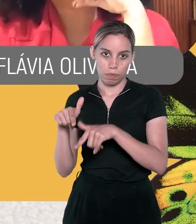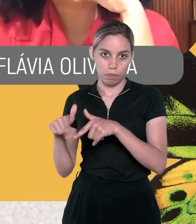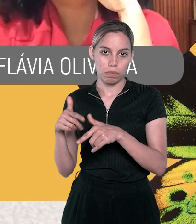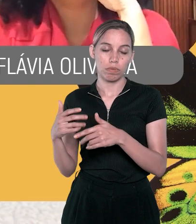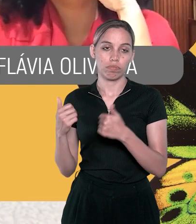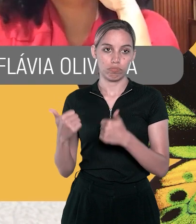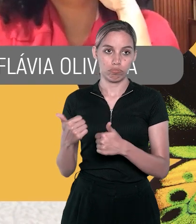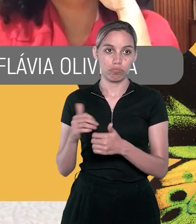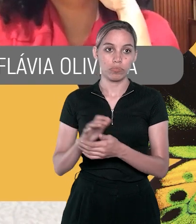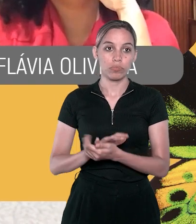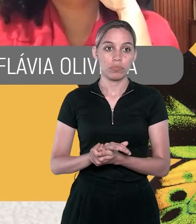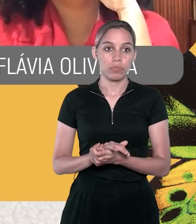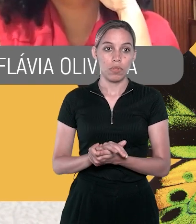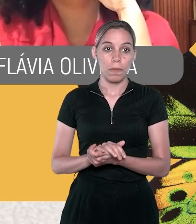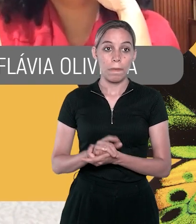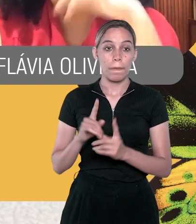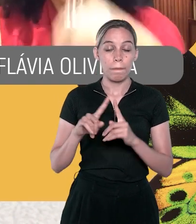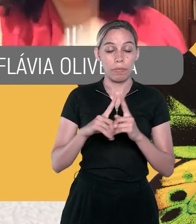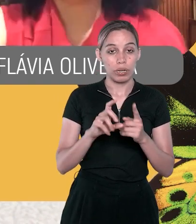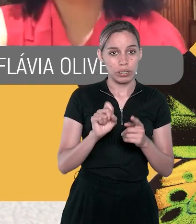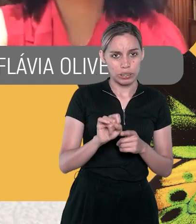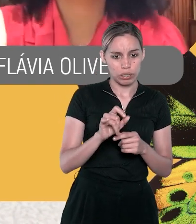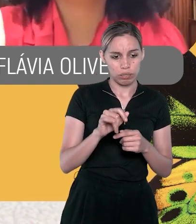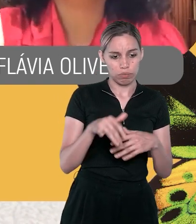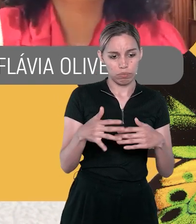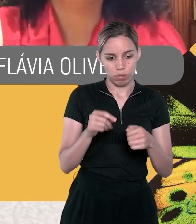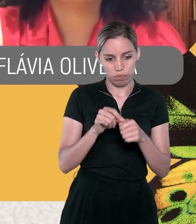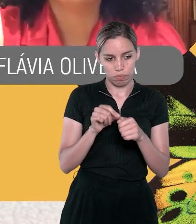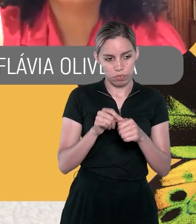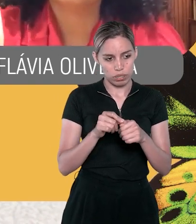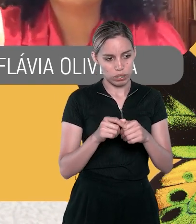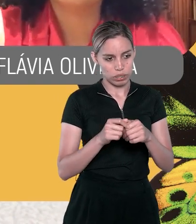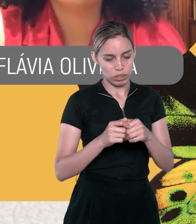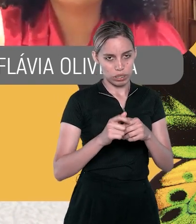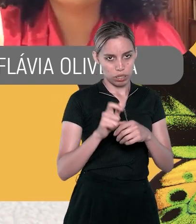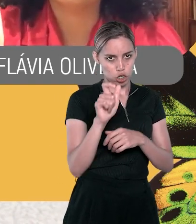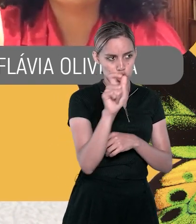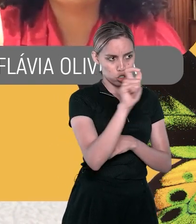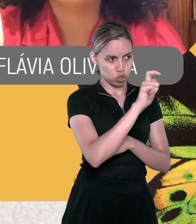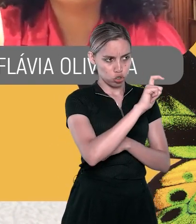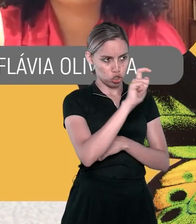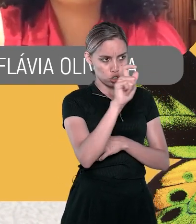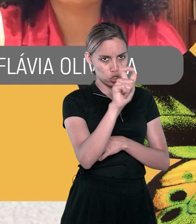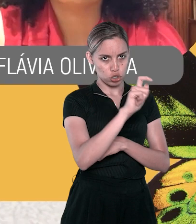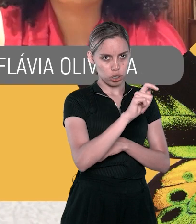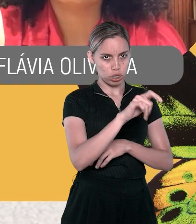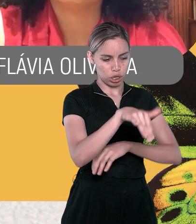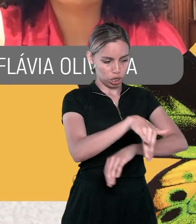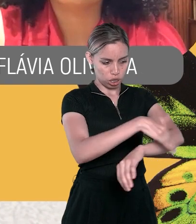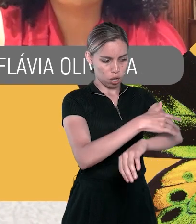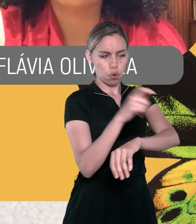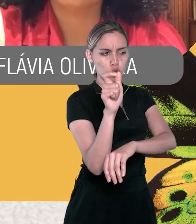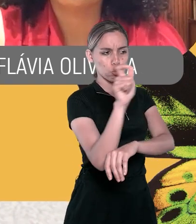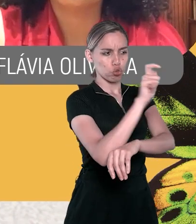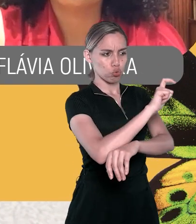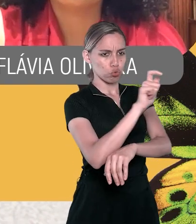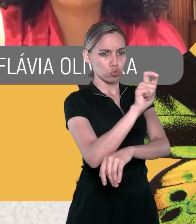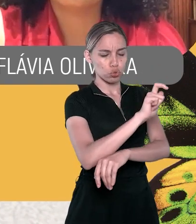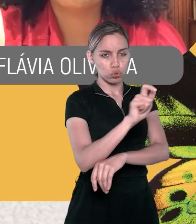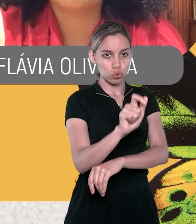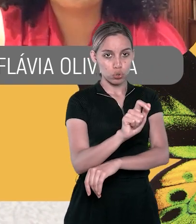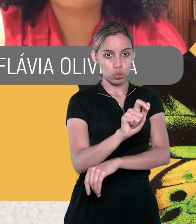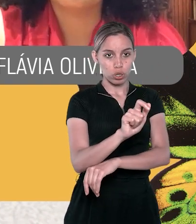quer dizer, mas quando você faz a sua arte na rua, na verdade, é libertário, porque, na verdade, é uma ocupação da rua